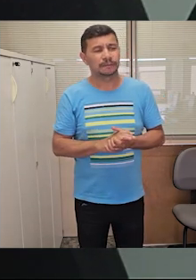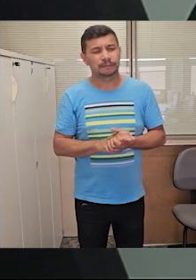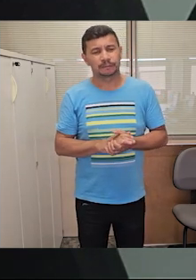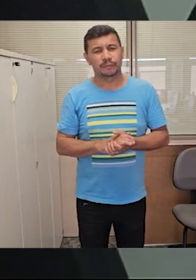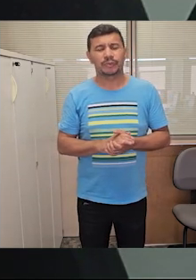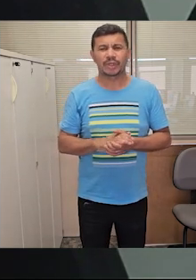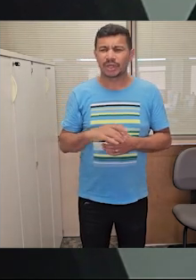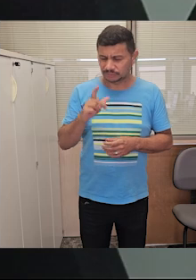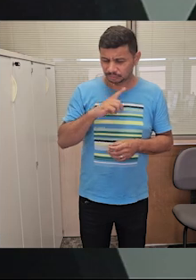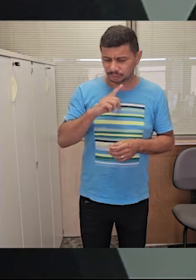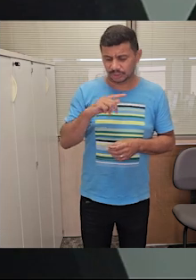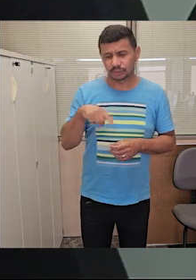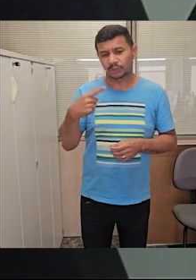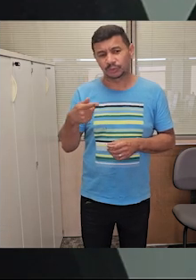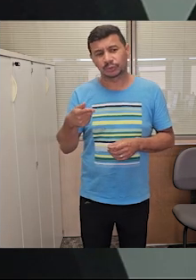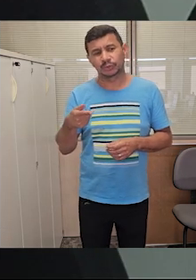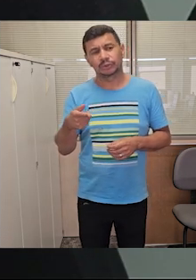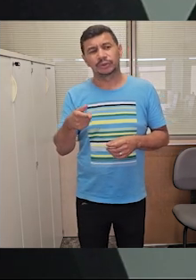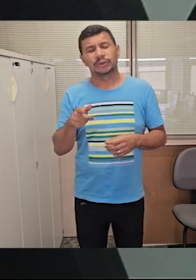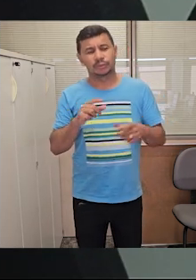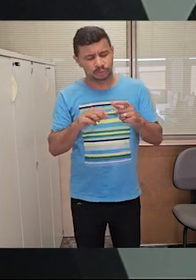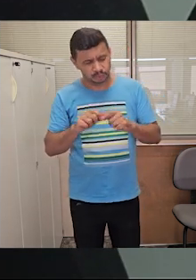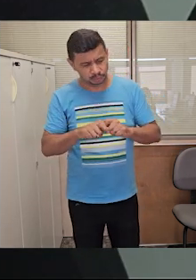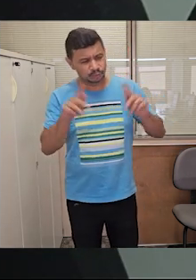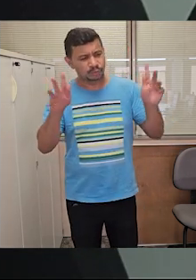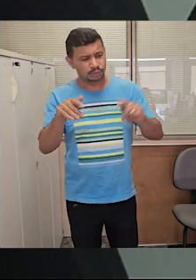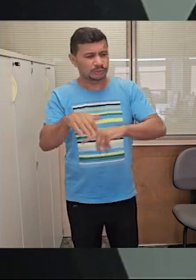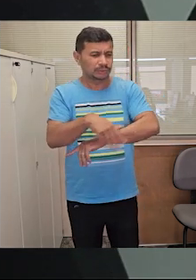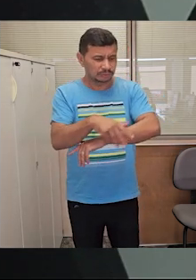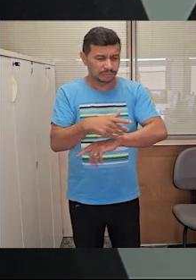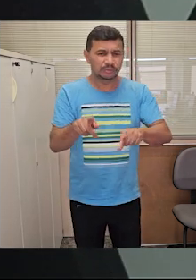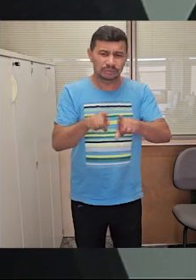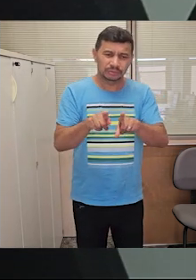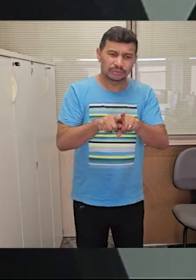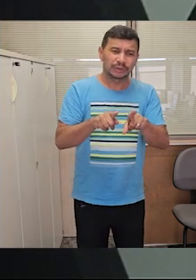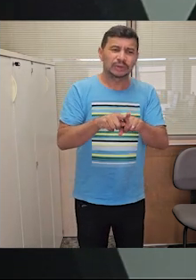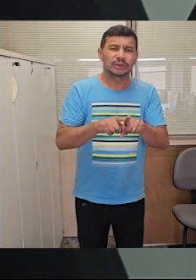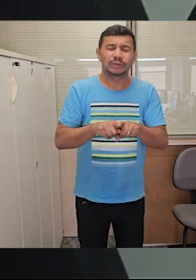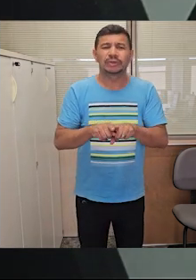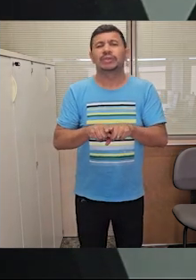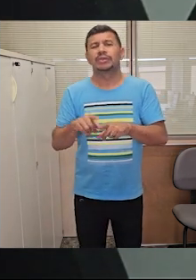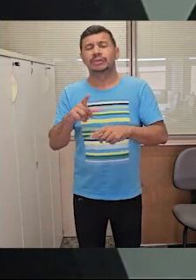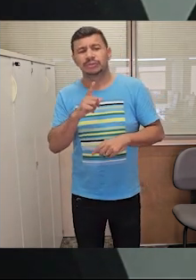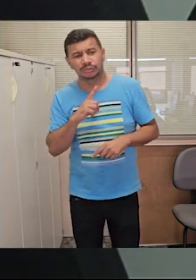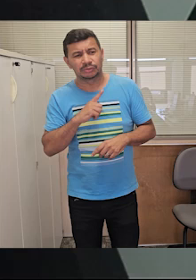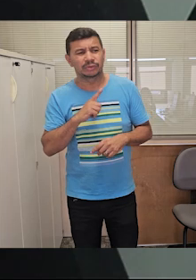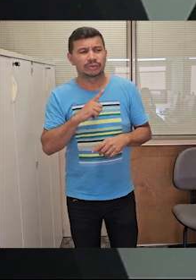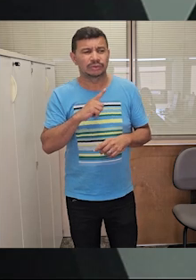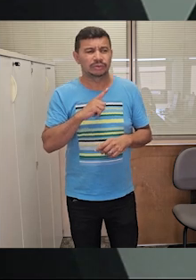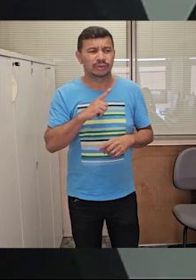Paulo. Enfim, então foi uma outra grande manifestação também. Então era um clima